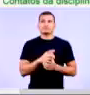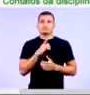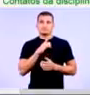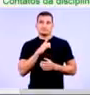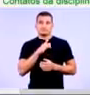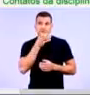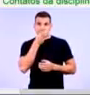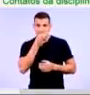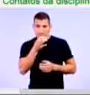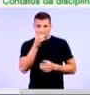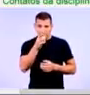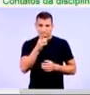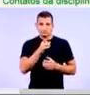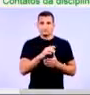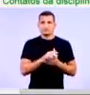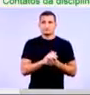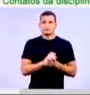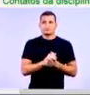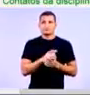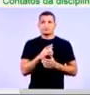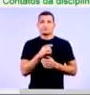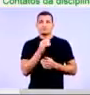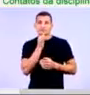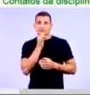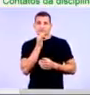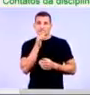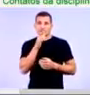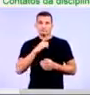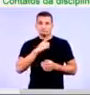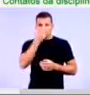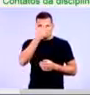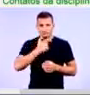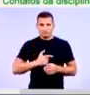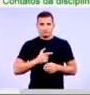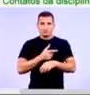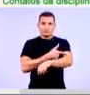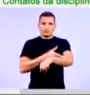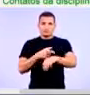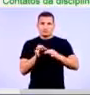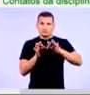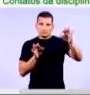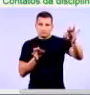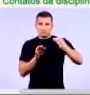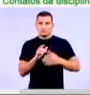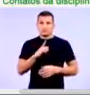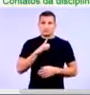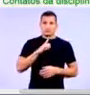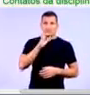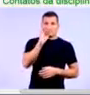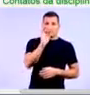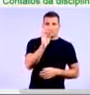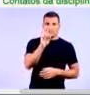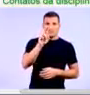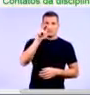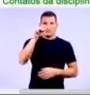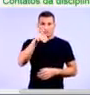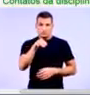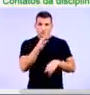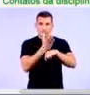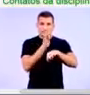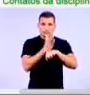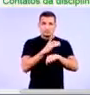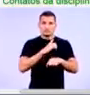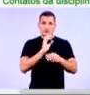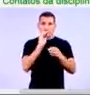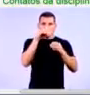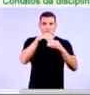um teste, né, se você tem perfil da educação à distância. E tem o fórum. Veja aqui, o fórum de atividades está proposto